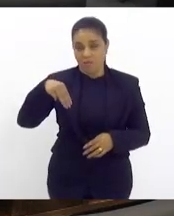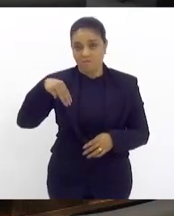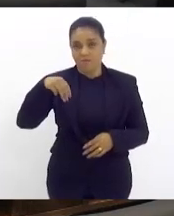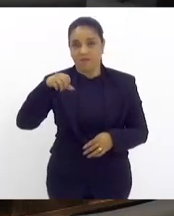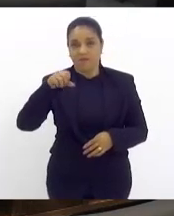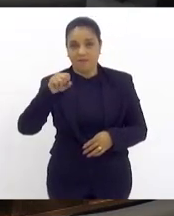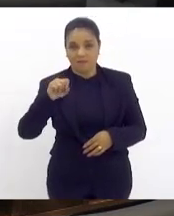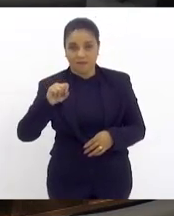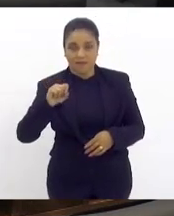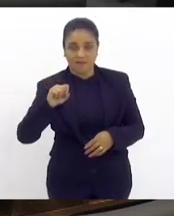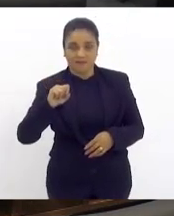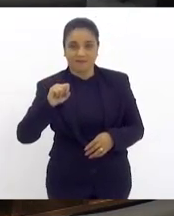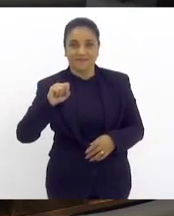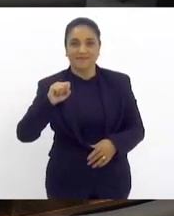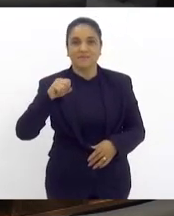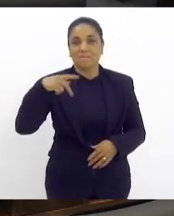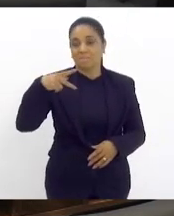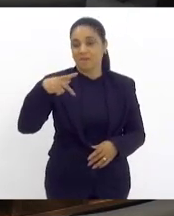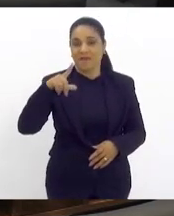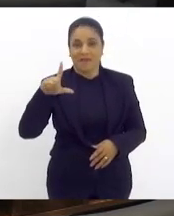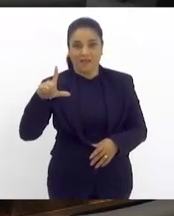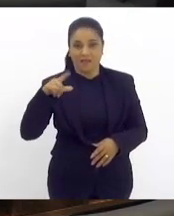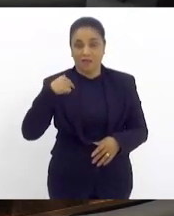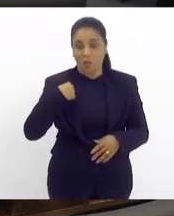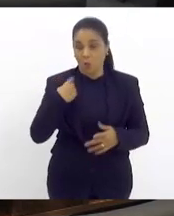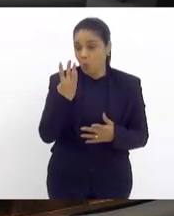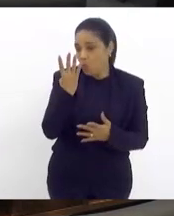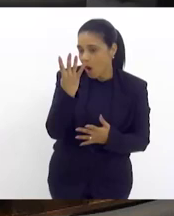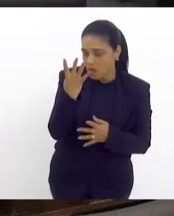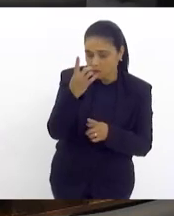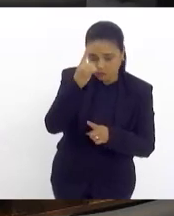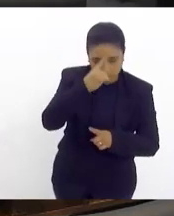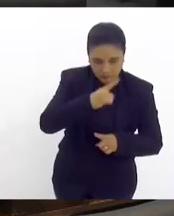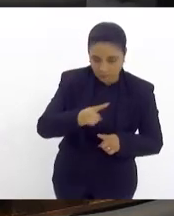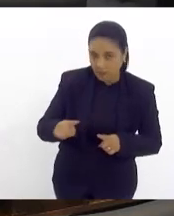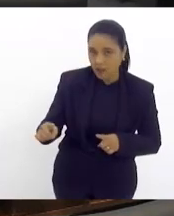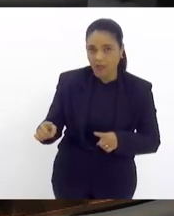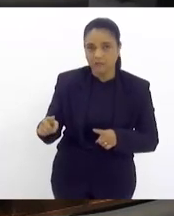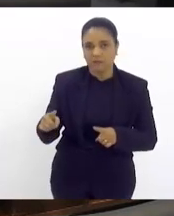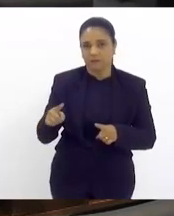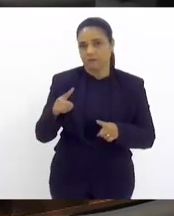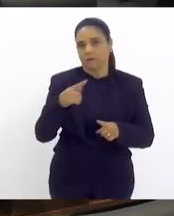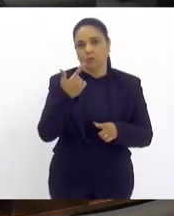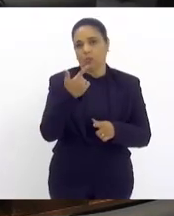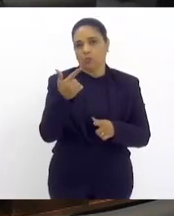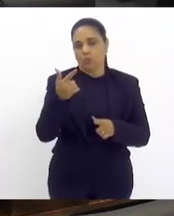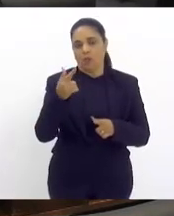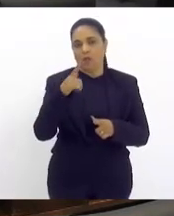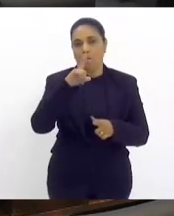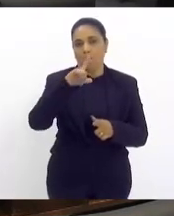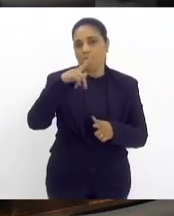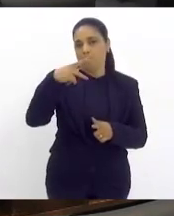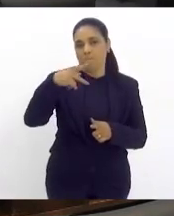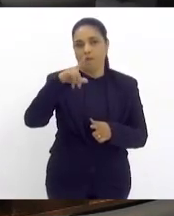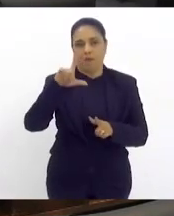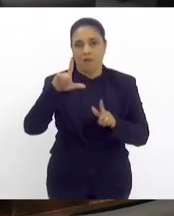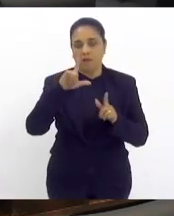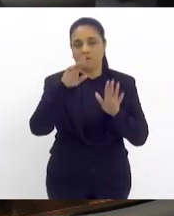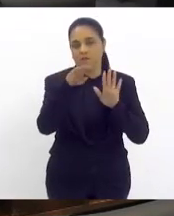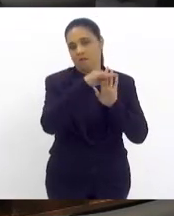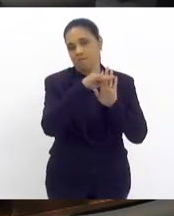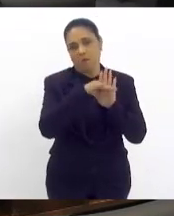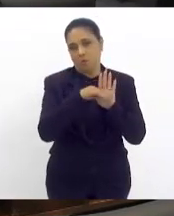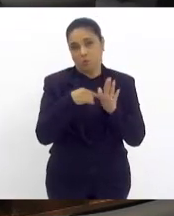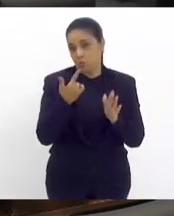dos 100 PL eu tô há quatro semanas sem PL na pauta eu tô Deputado brasão vossa excelência me conhece de outros